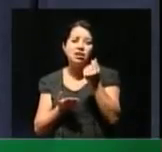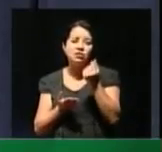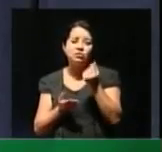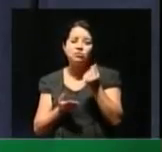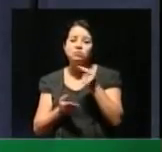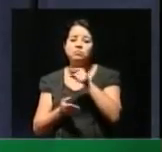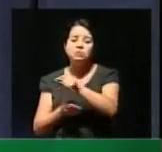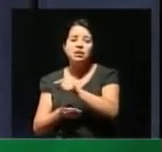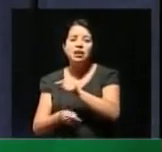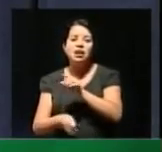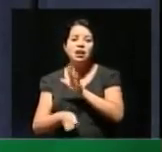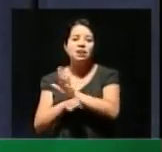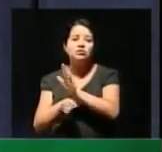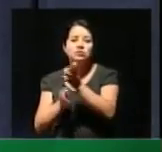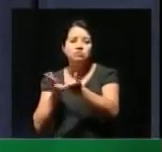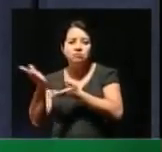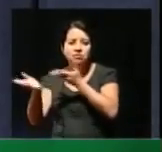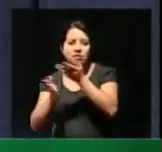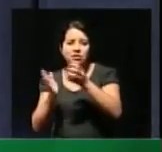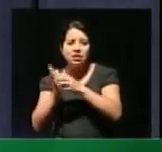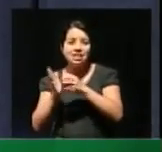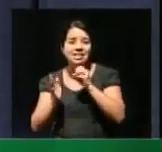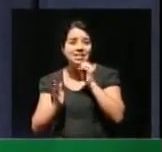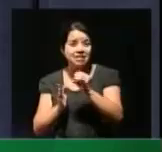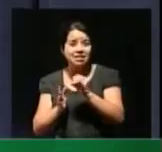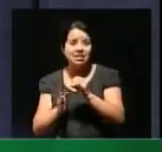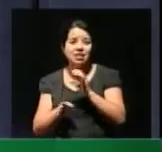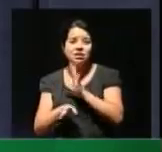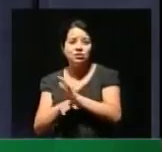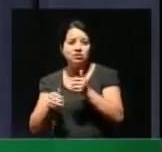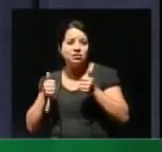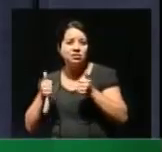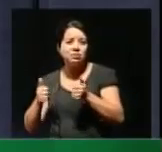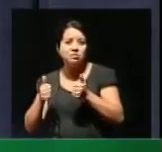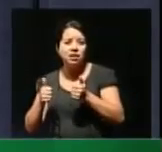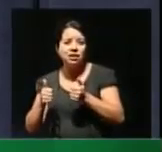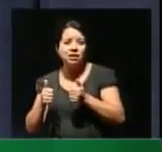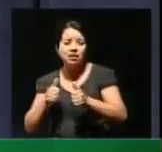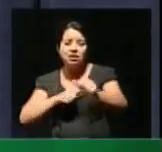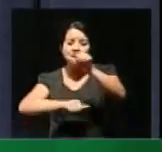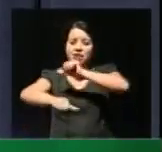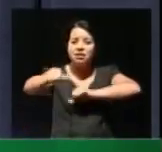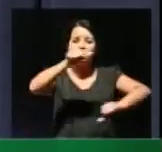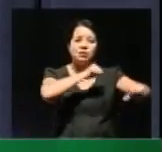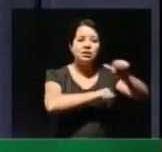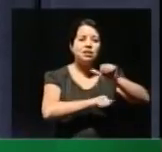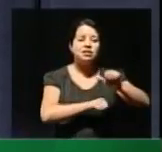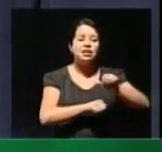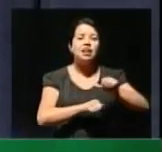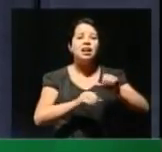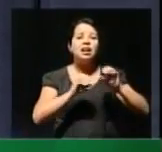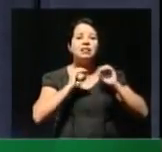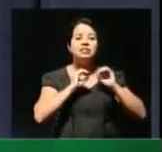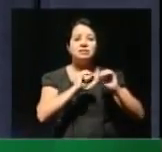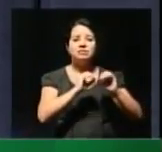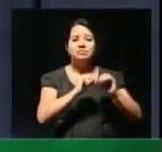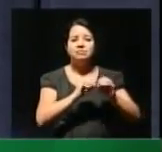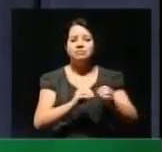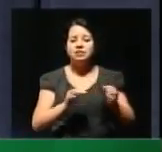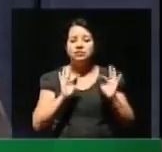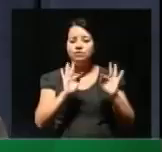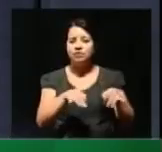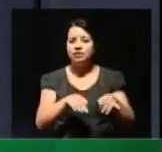como investimento. Que se você investir bem, você pode reverter a curva dessa epidemia e chegar um dia ao fim dela.